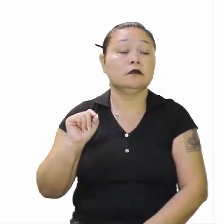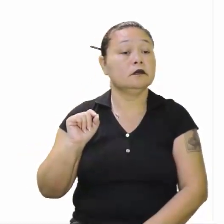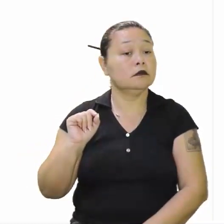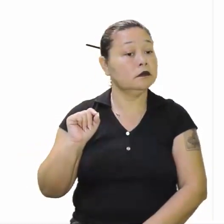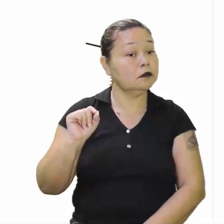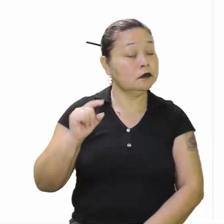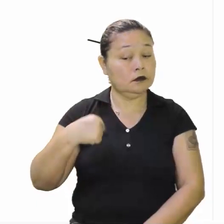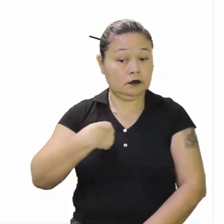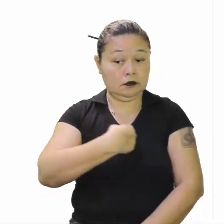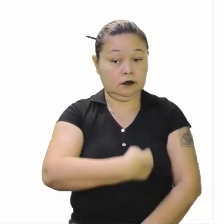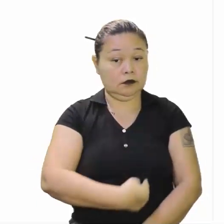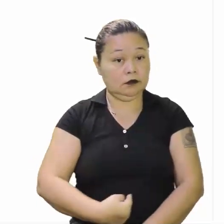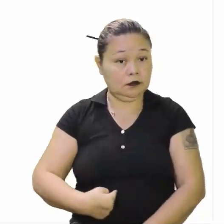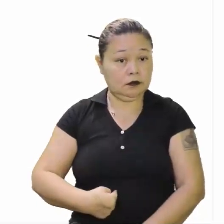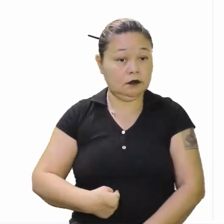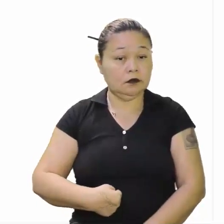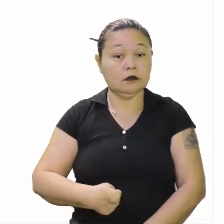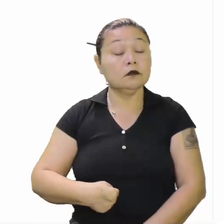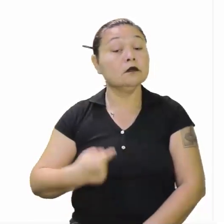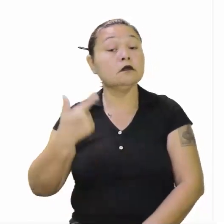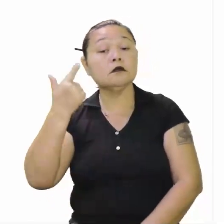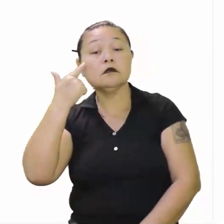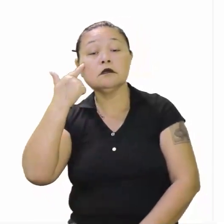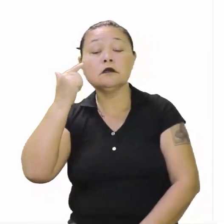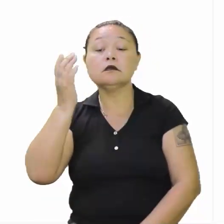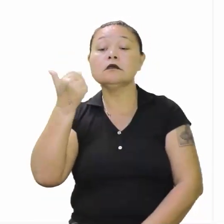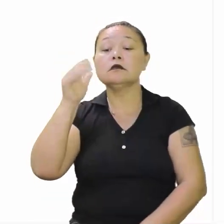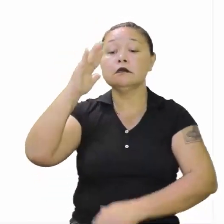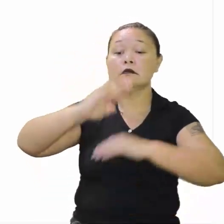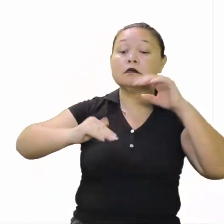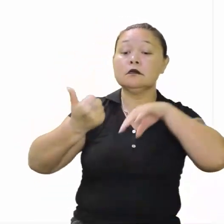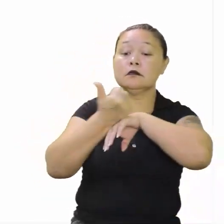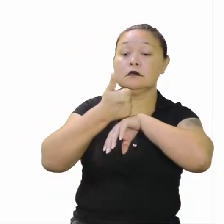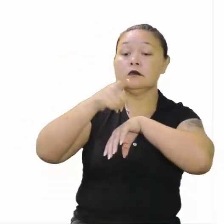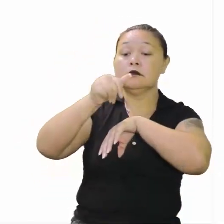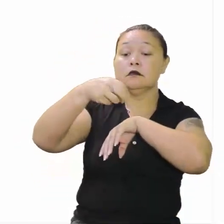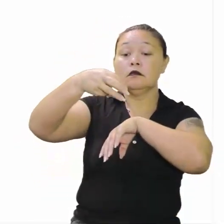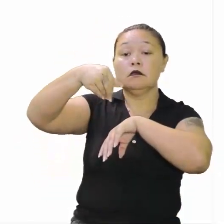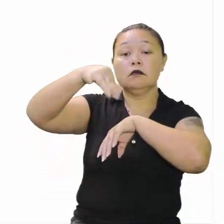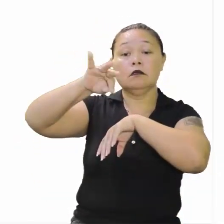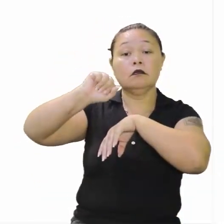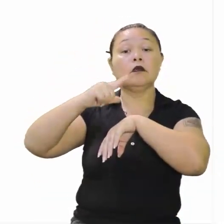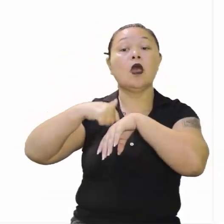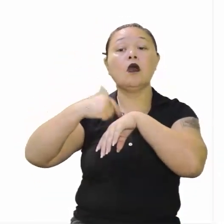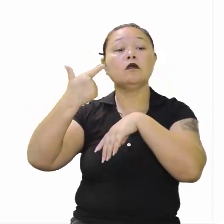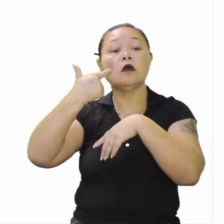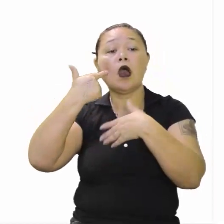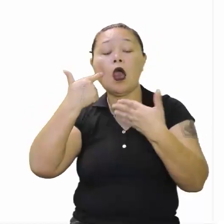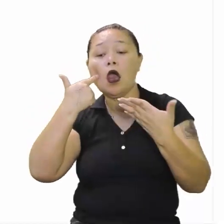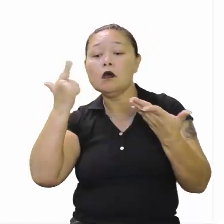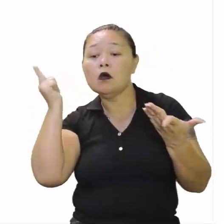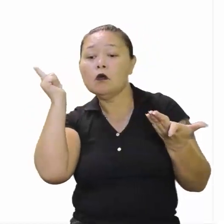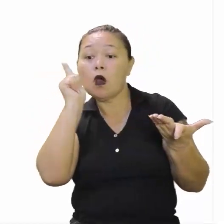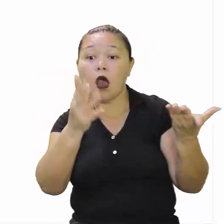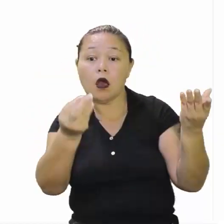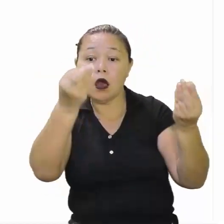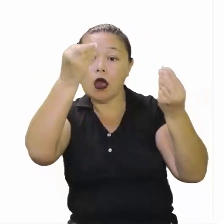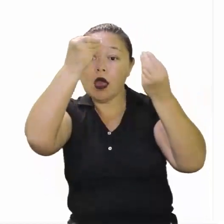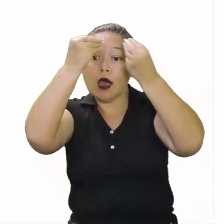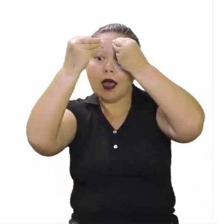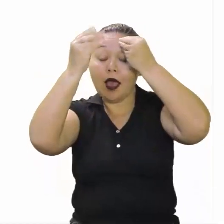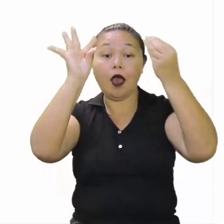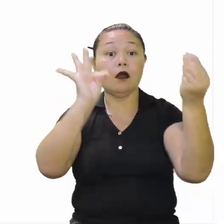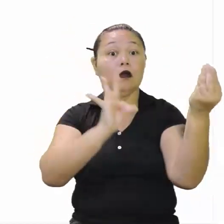é que na China, as especulações dos alquimistas conduziram ao domínio de muitas técnicas